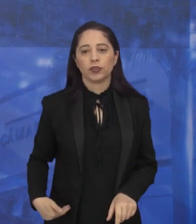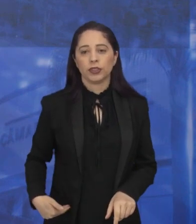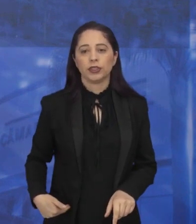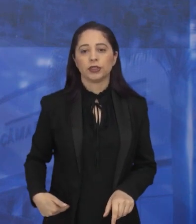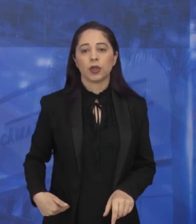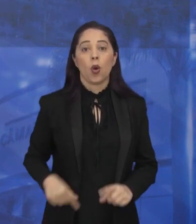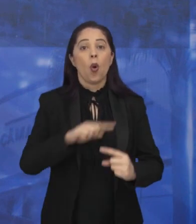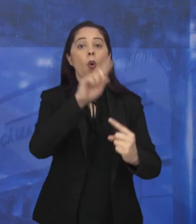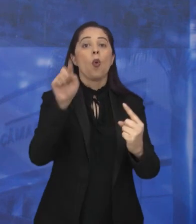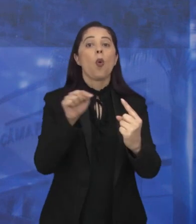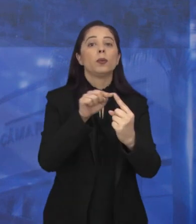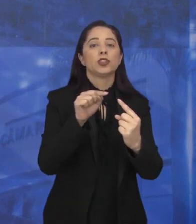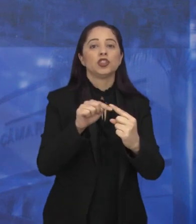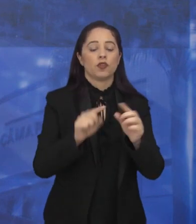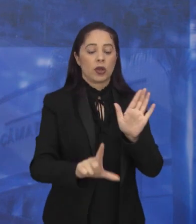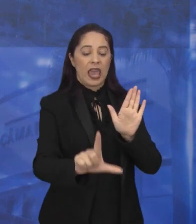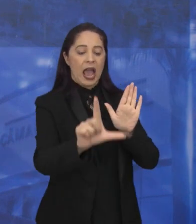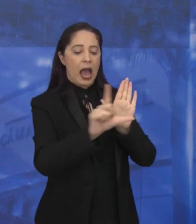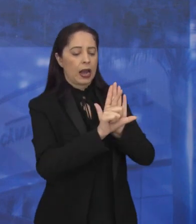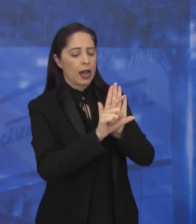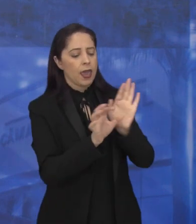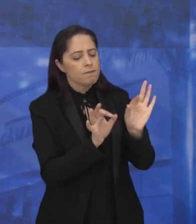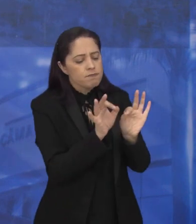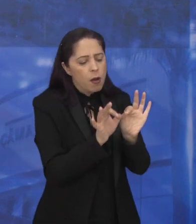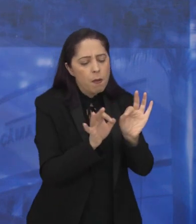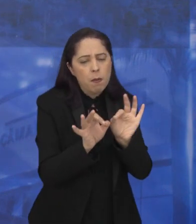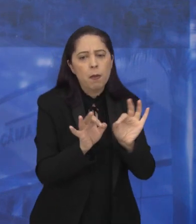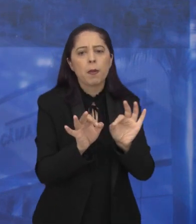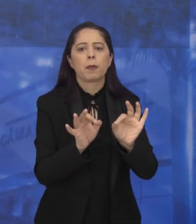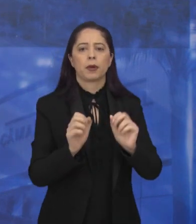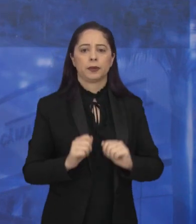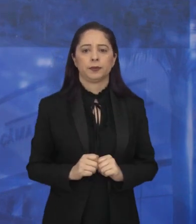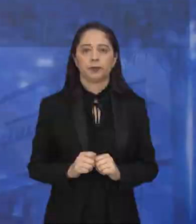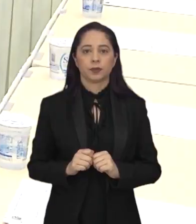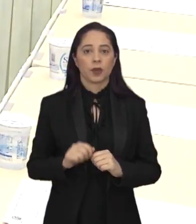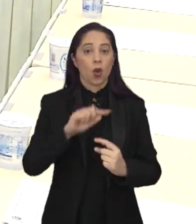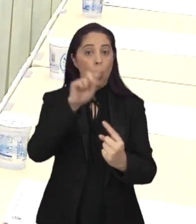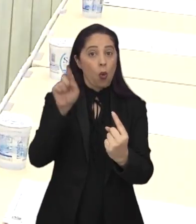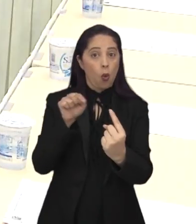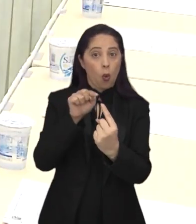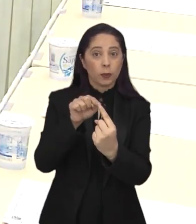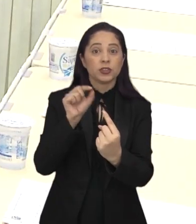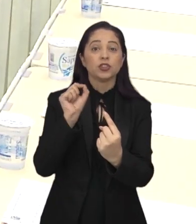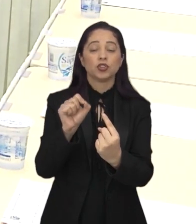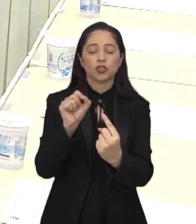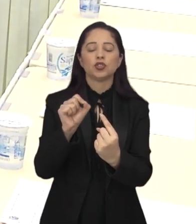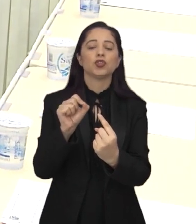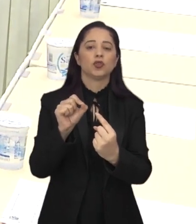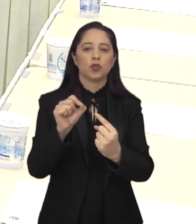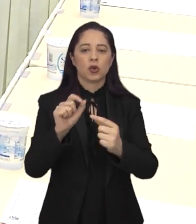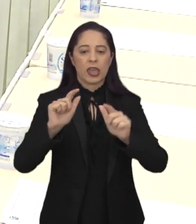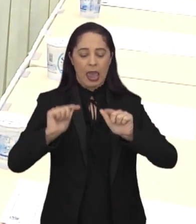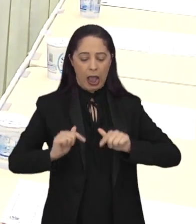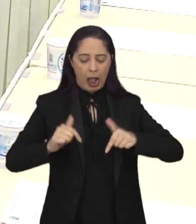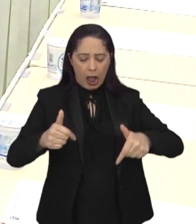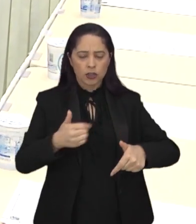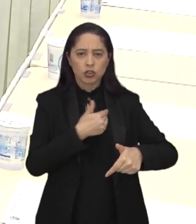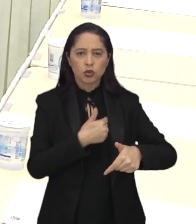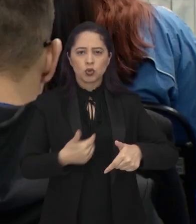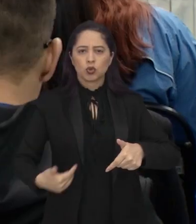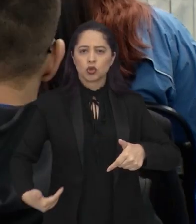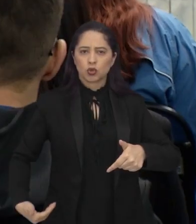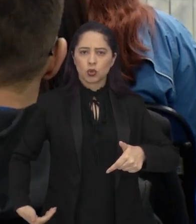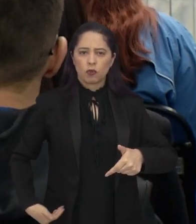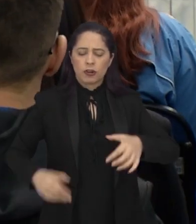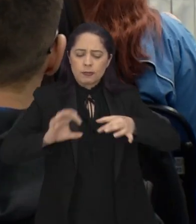é aprimorar a legislação e as políticas públicas do município. Com o objetivo de democratizar as políticas